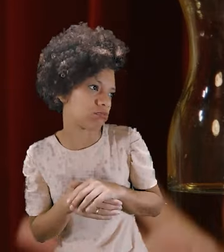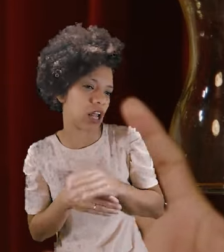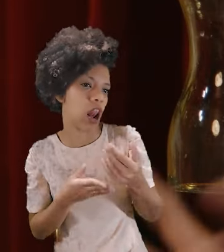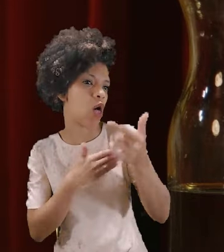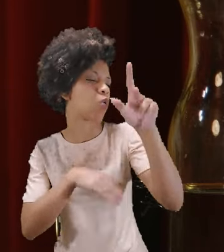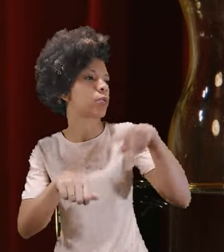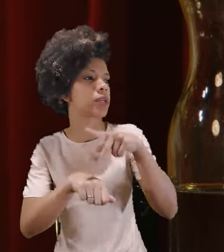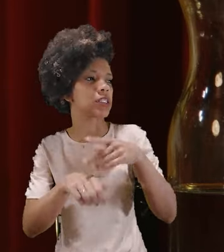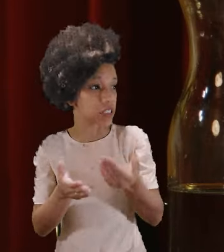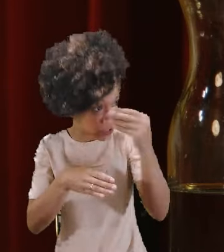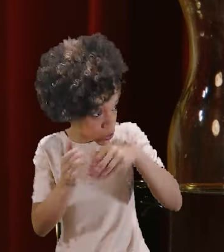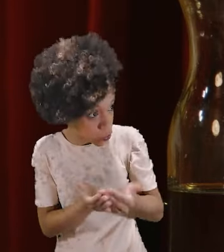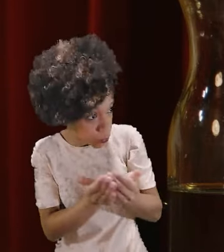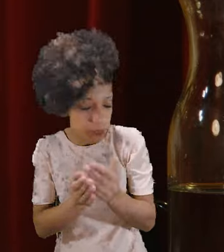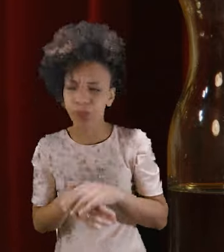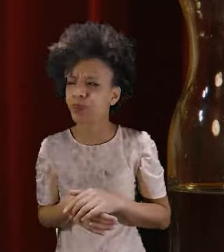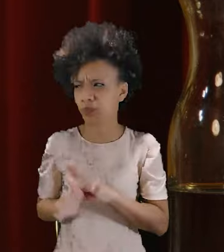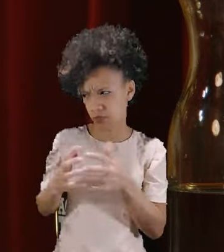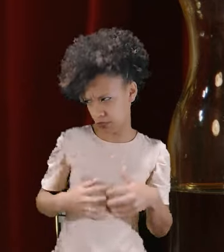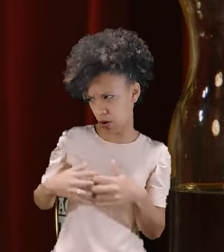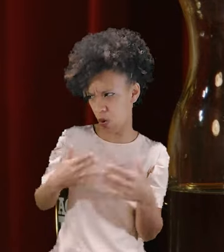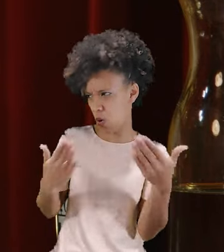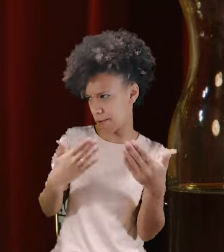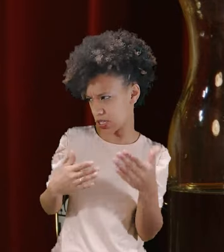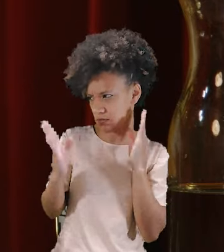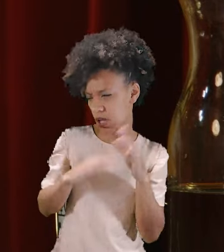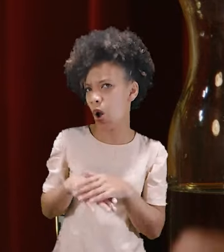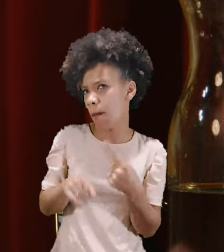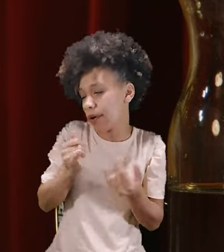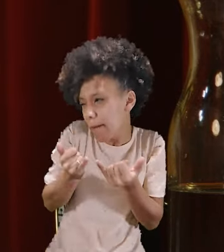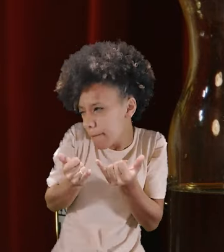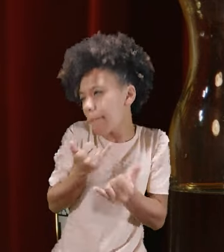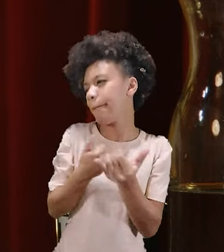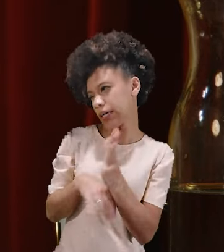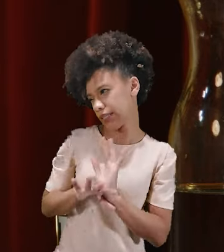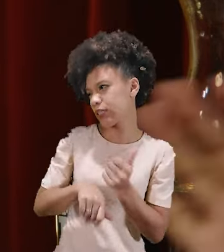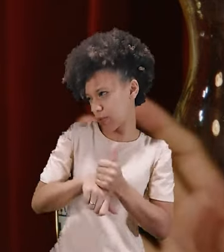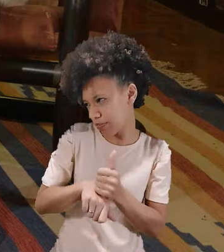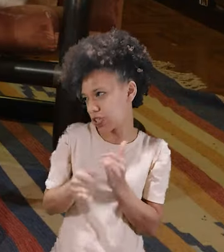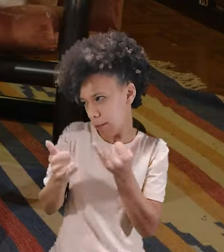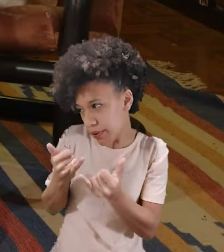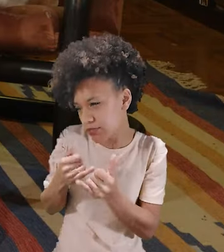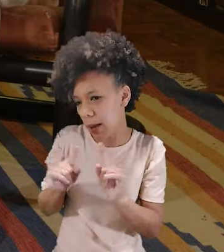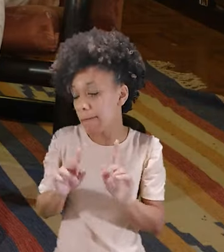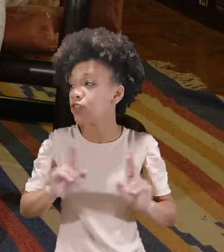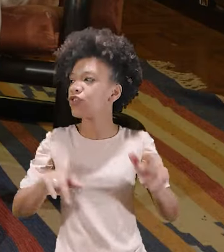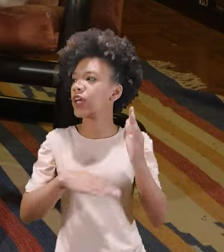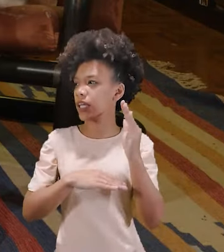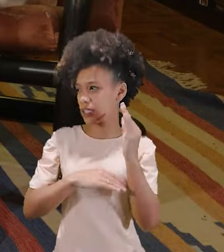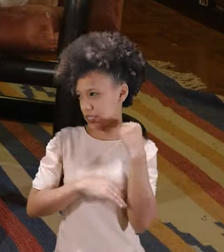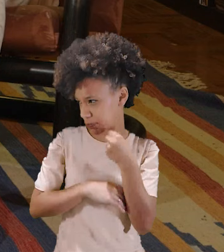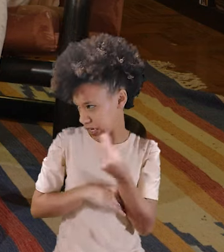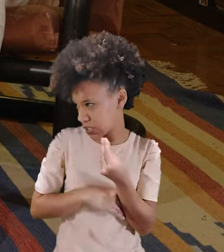um cara que tava levando a exatamente o Caminhoneiro ele tem uma coisa eu vou fazer essa aqui para lá são porque é muito próximo e agora seja um mundo de